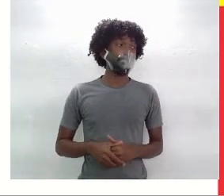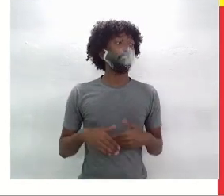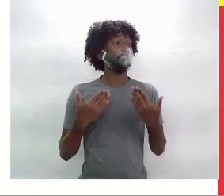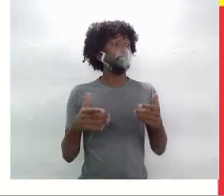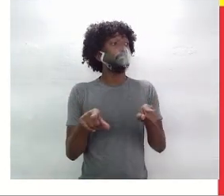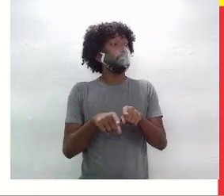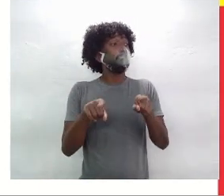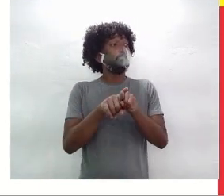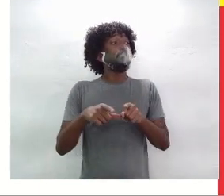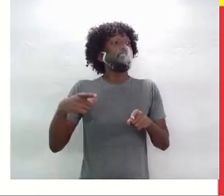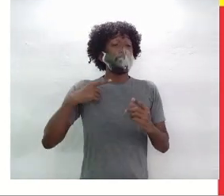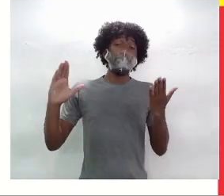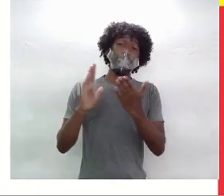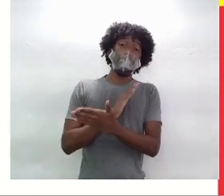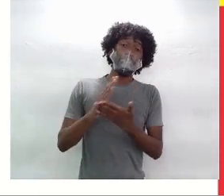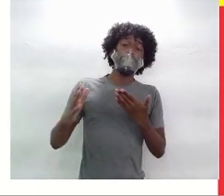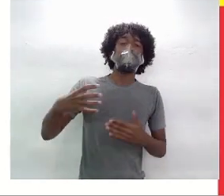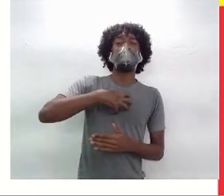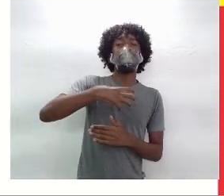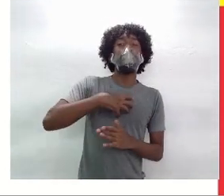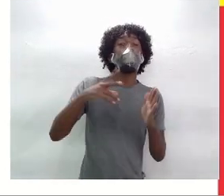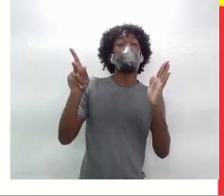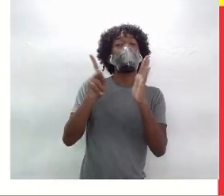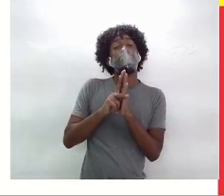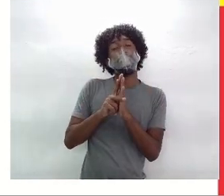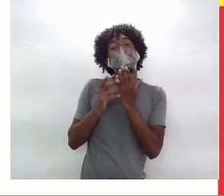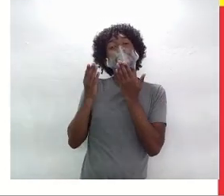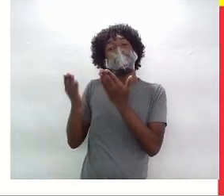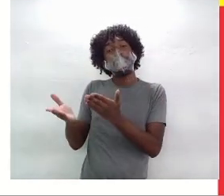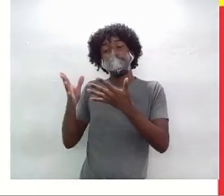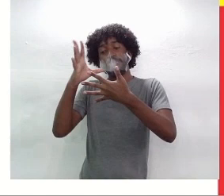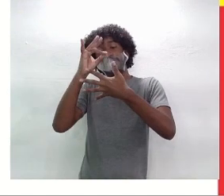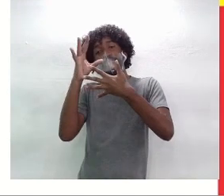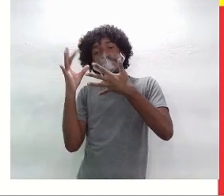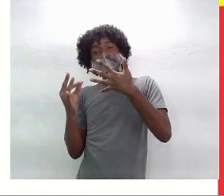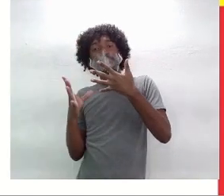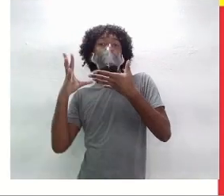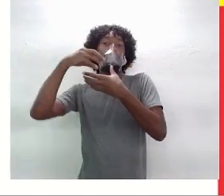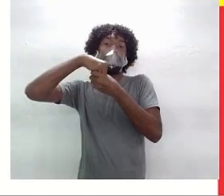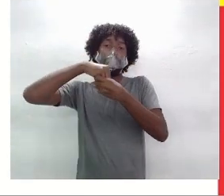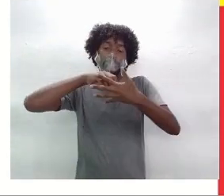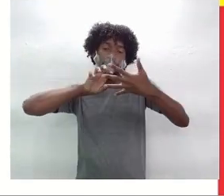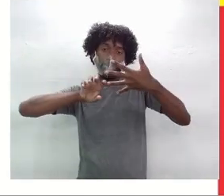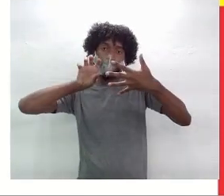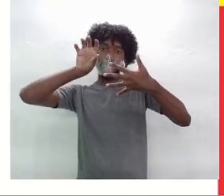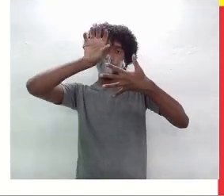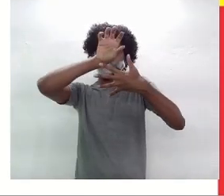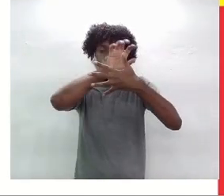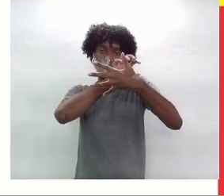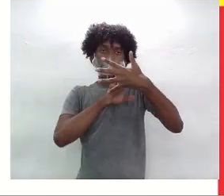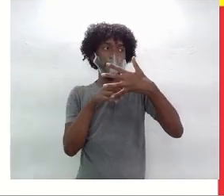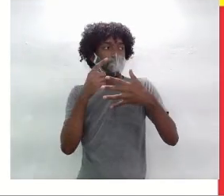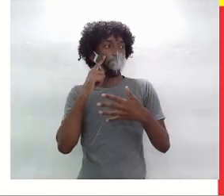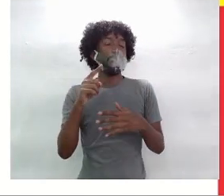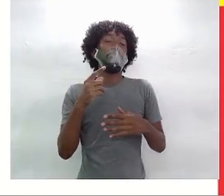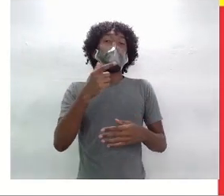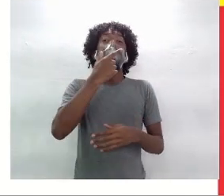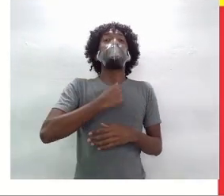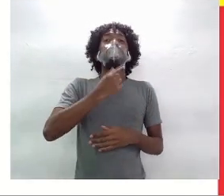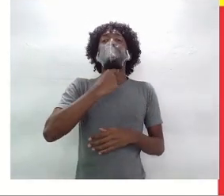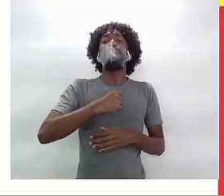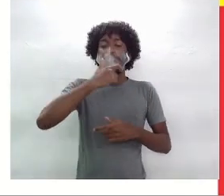tem algumas particularidades de cada micro-região. Veja só o que é que o homem faz.